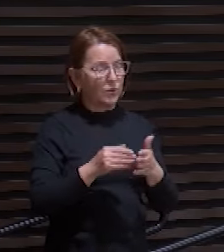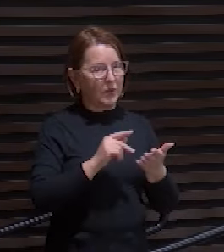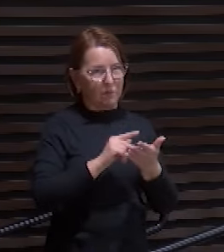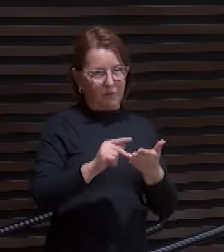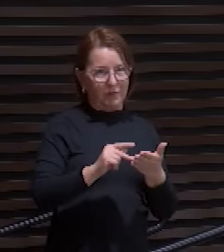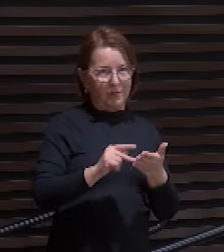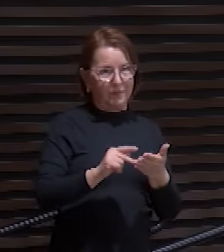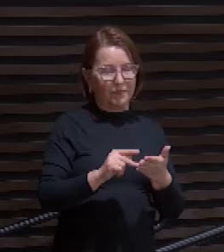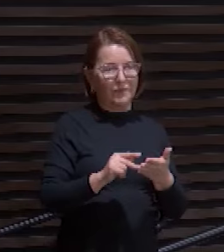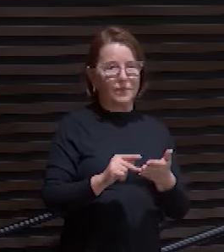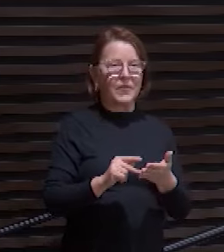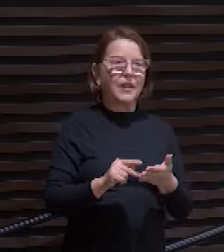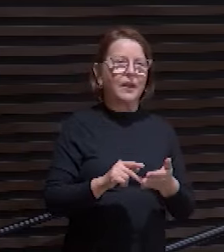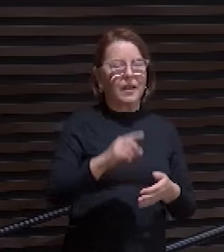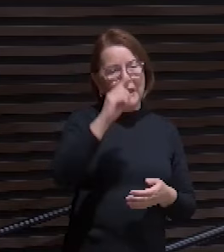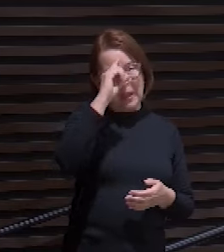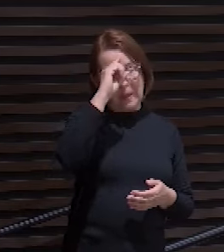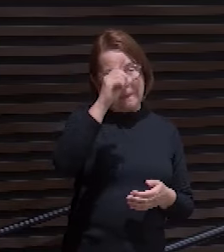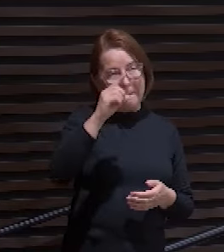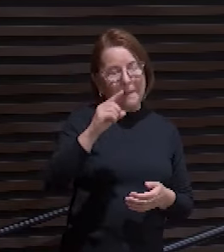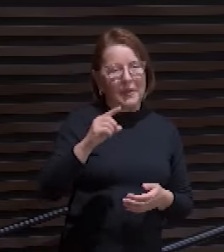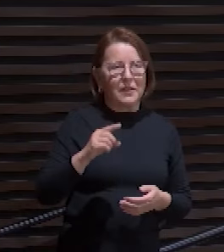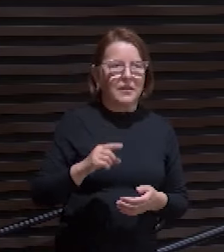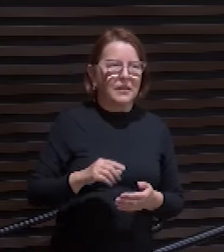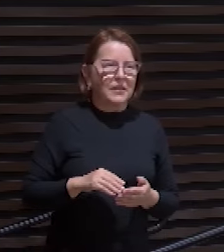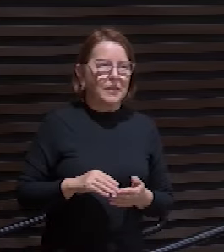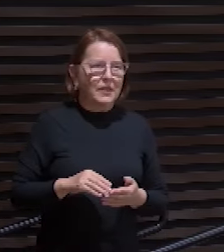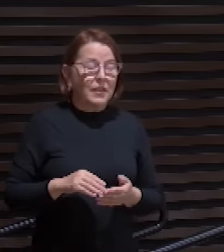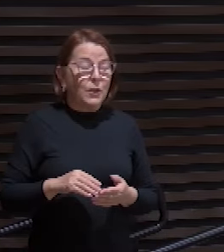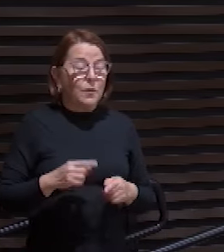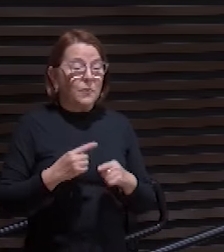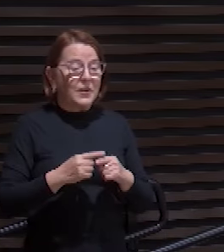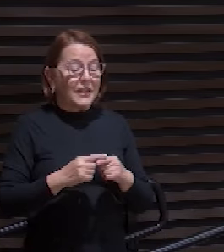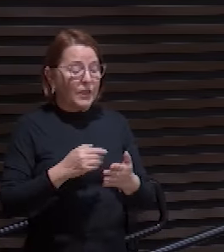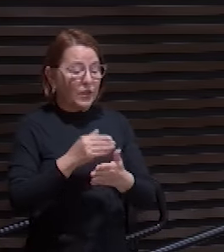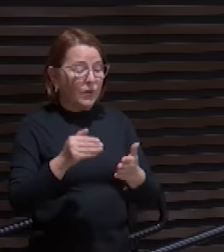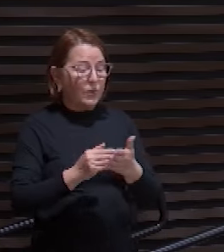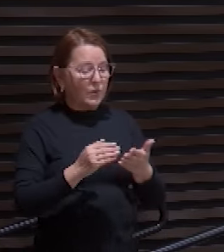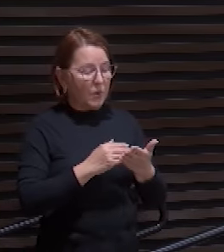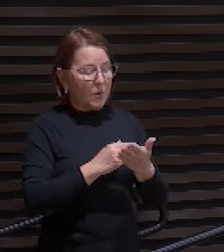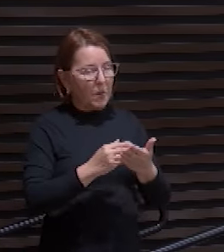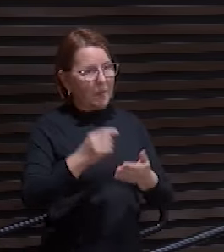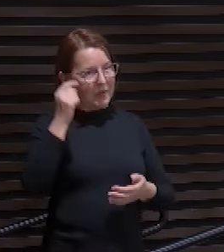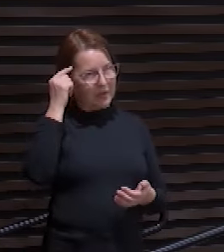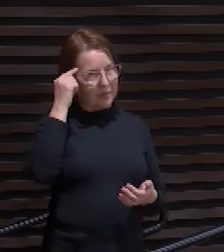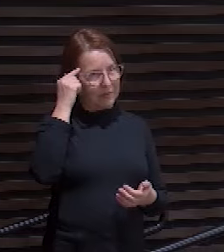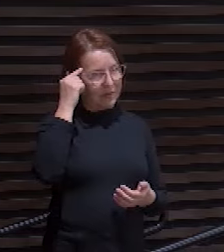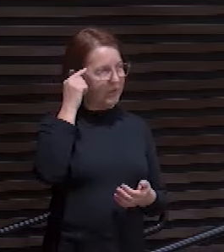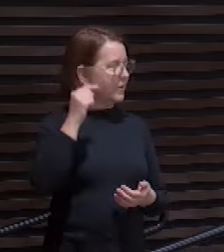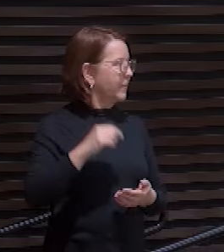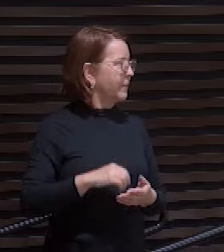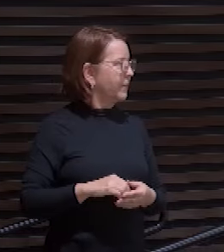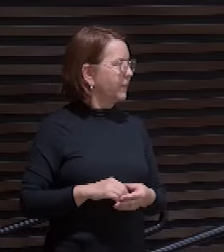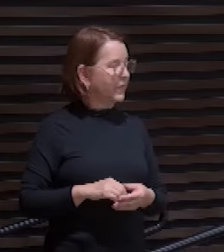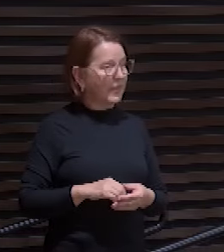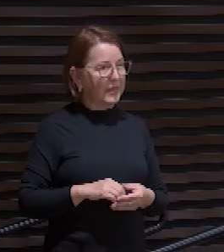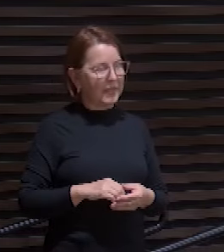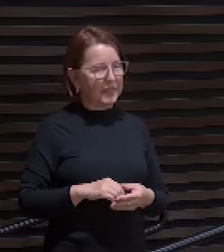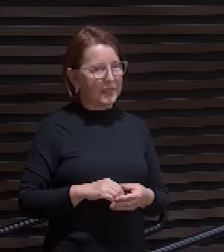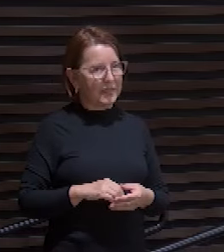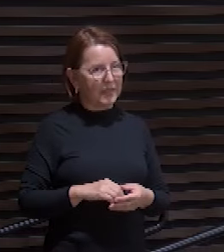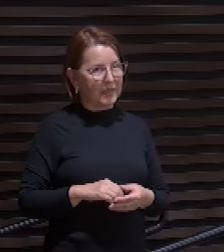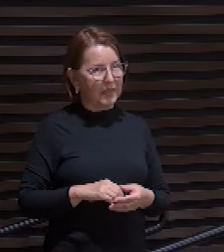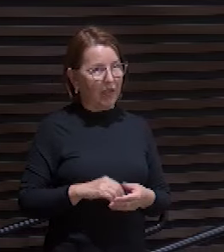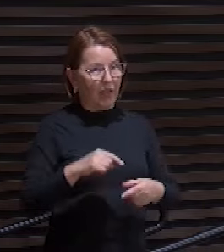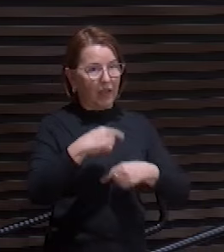diariamente por meio da palavra? Porque tudo começa na mente. E aqui, meu amigo, se for tratado aqui, ela desce